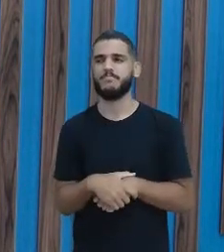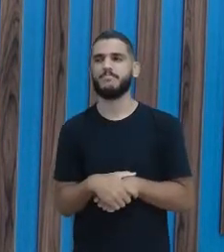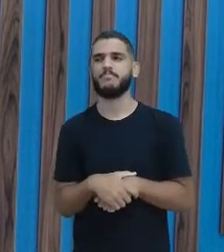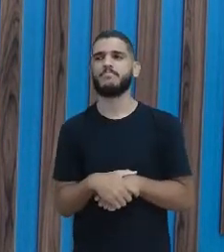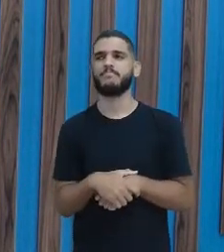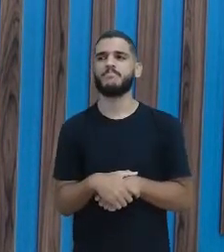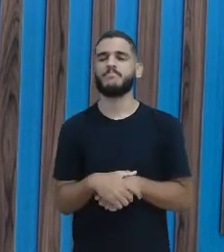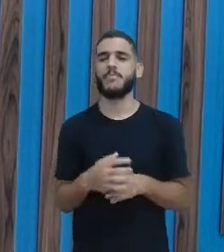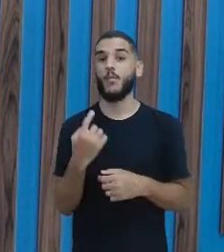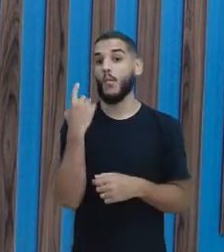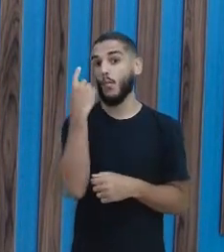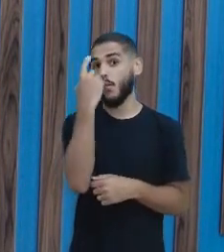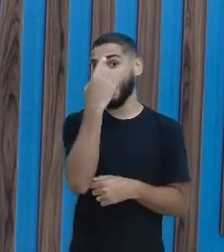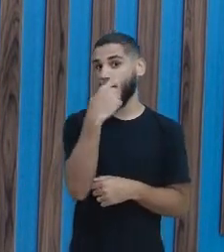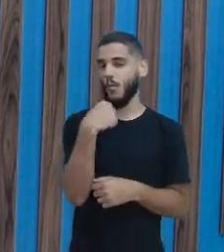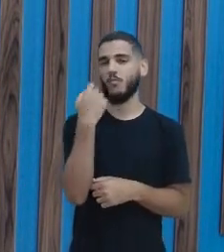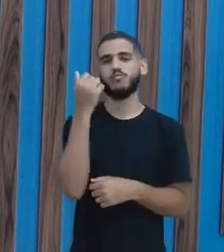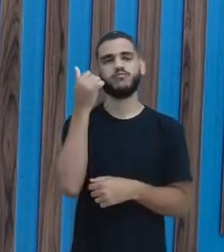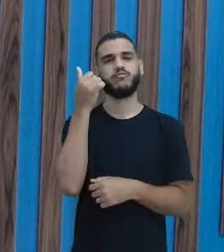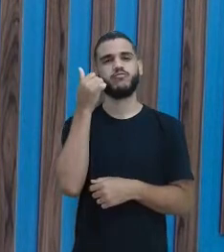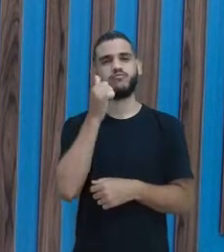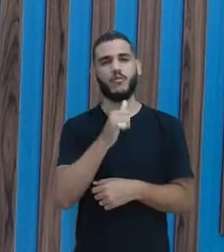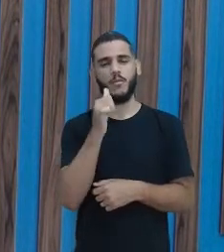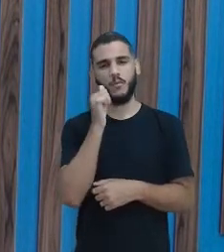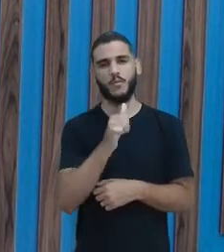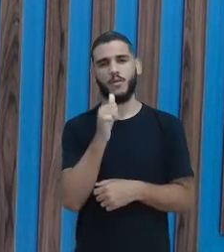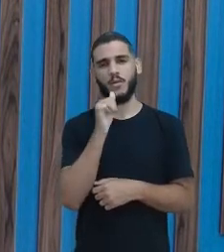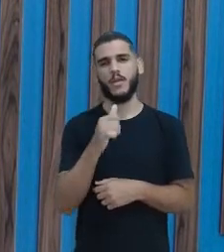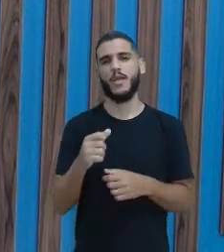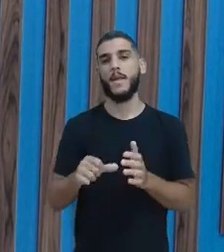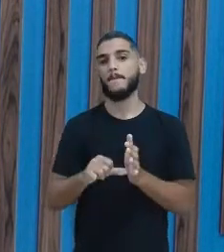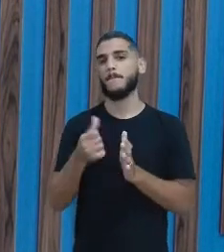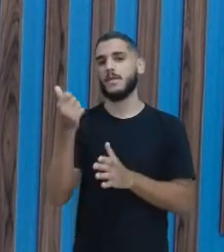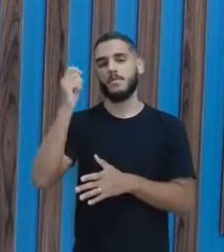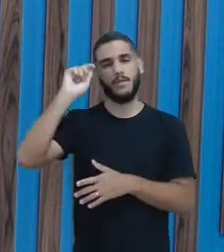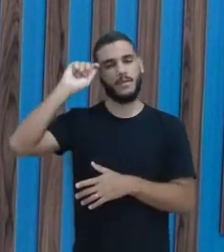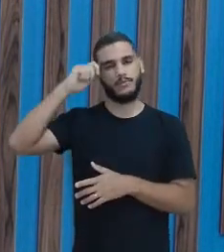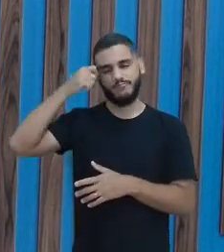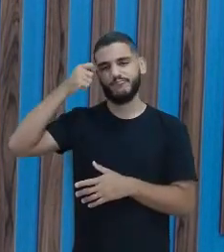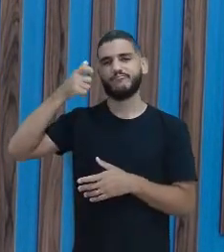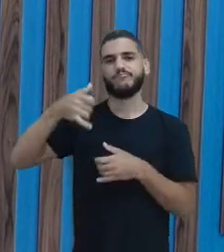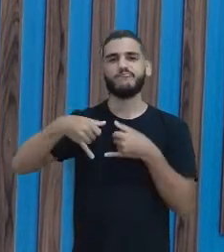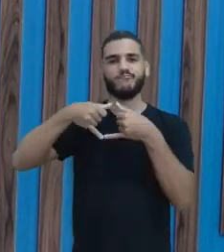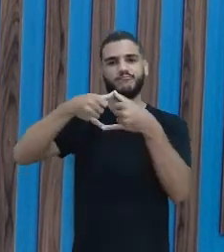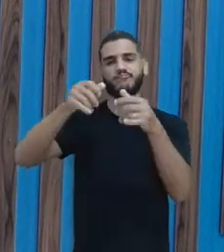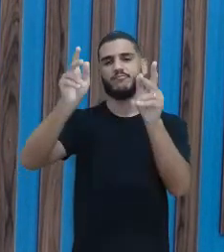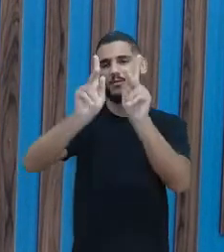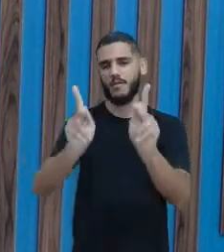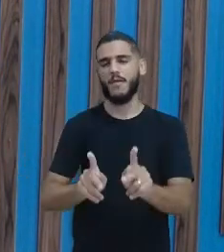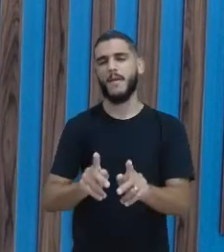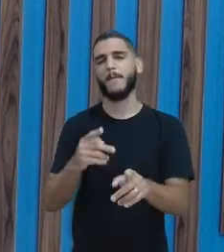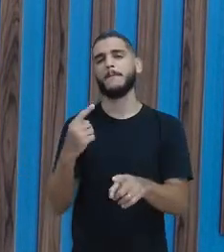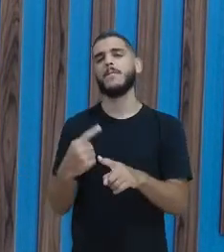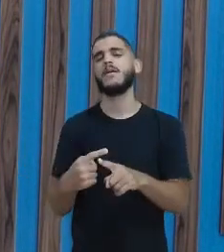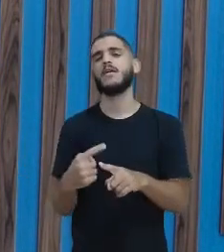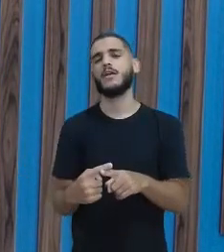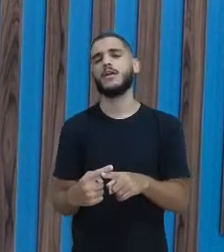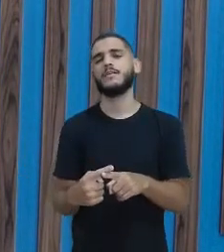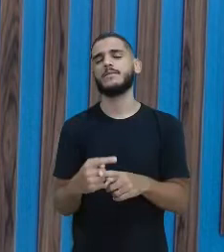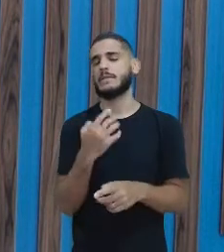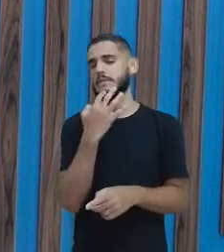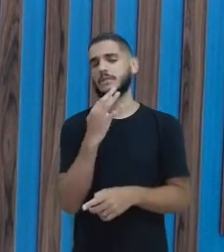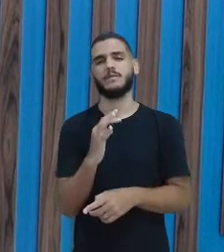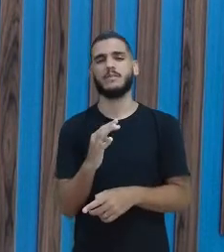a face dessa primeira mulher africana a ganhar o Prêmio Nobel da Paz? Por quê? Por que que a gente